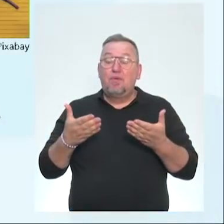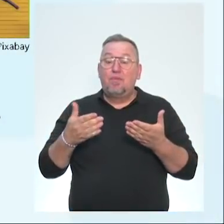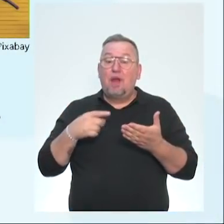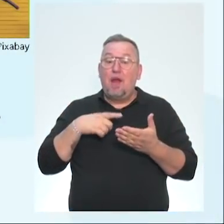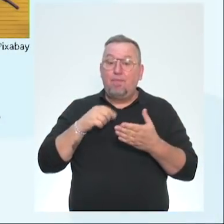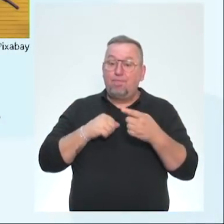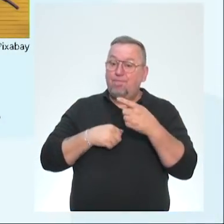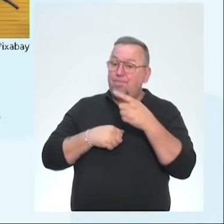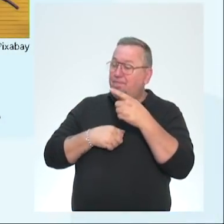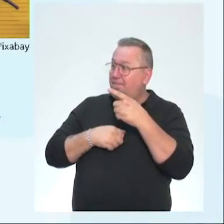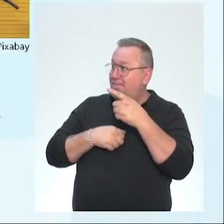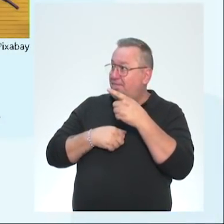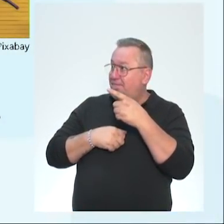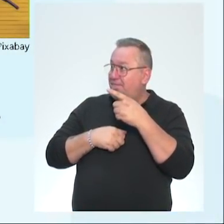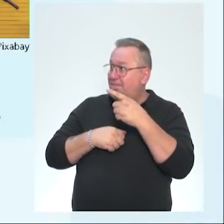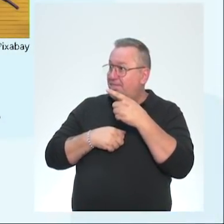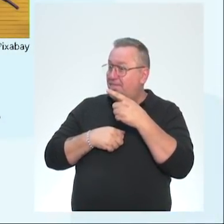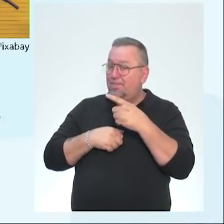são